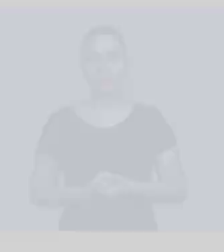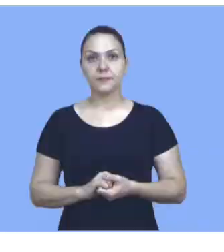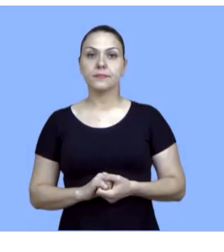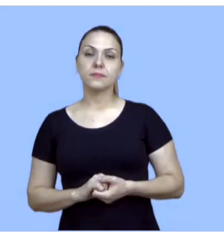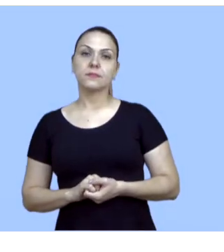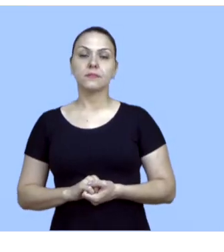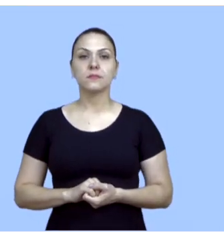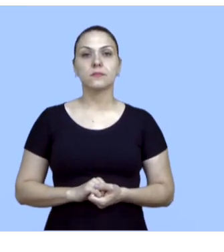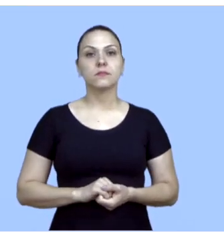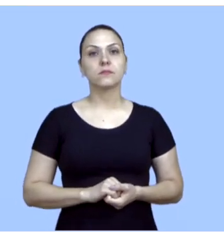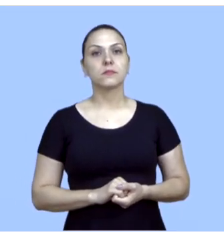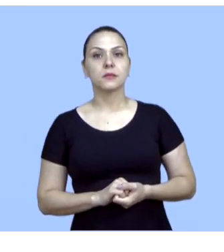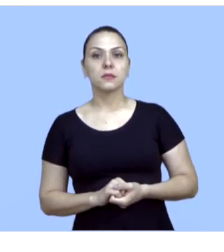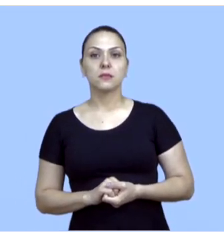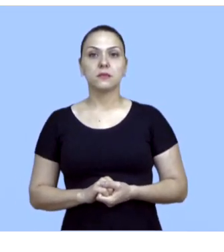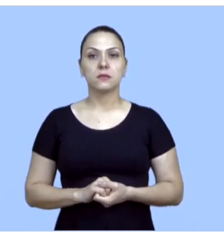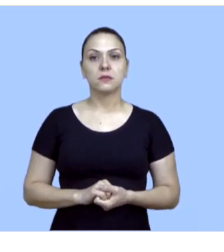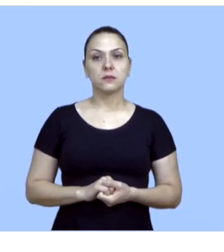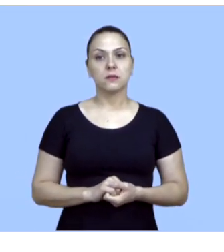Música